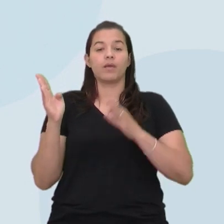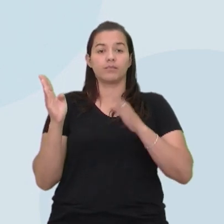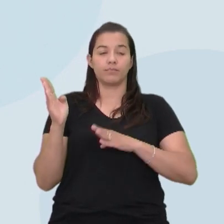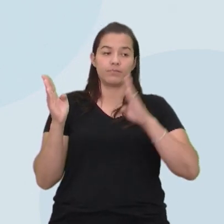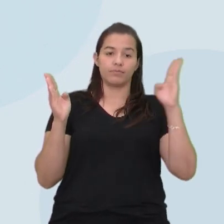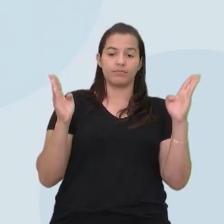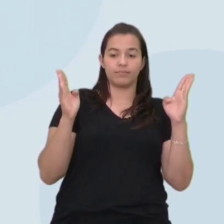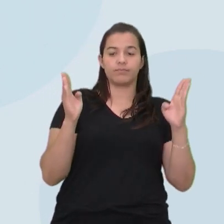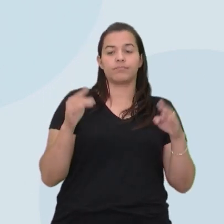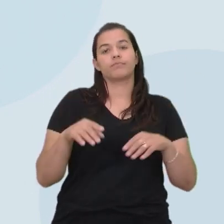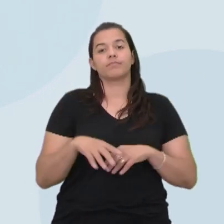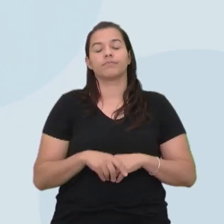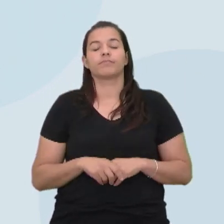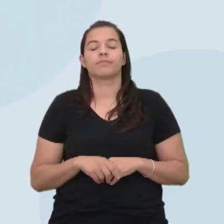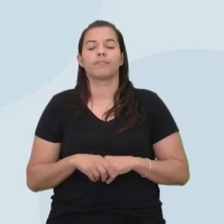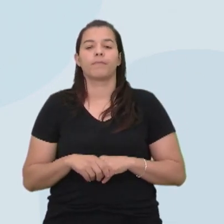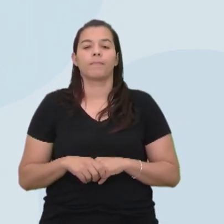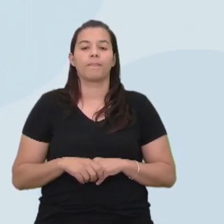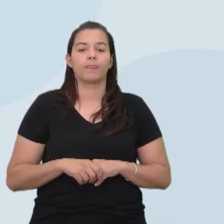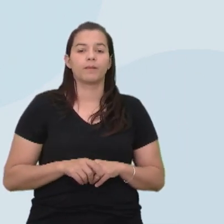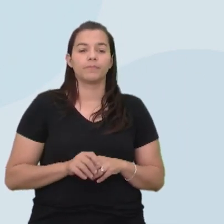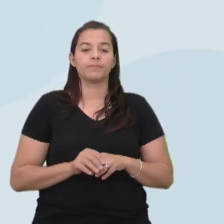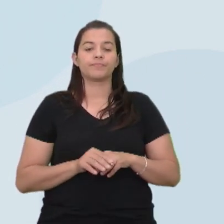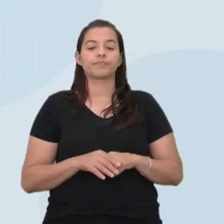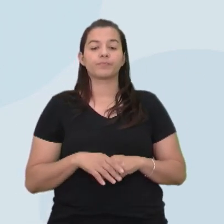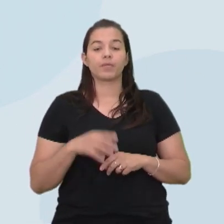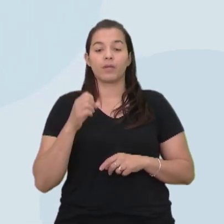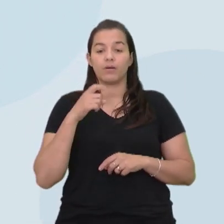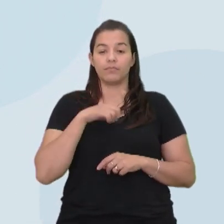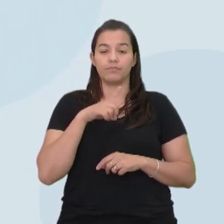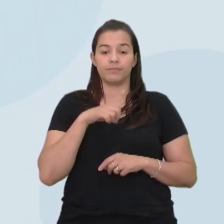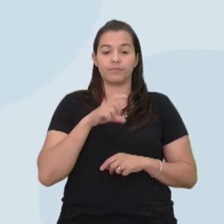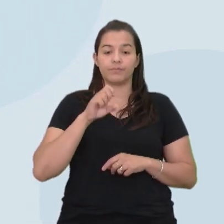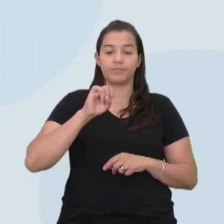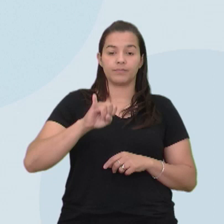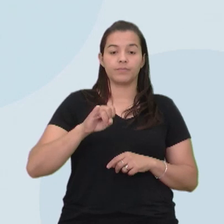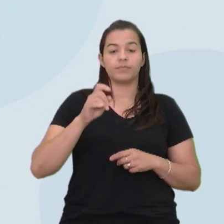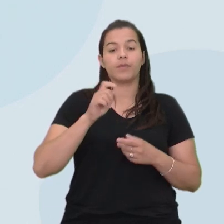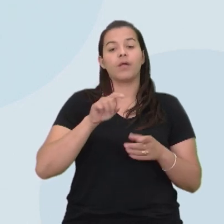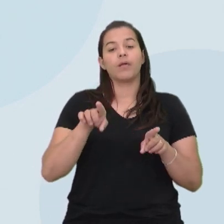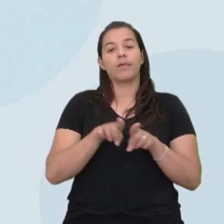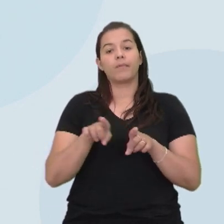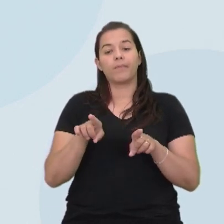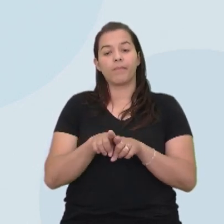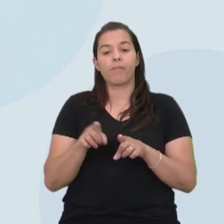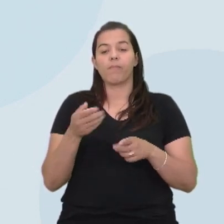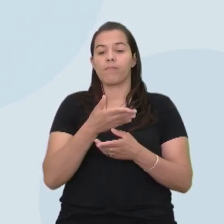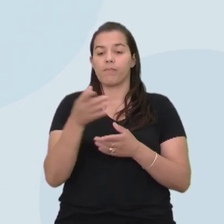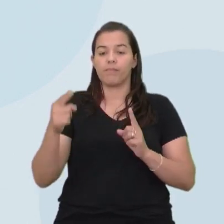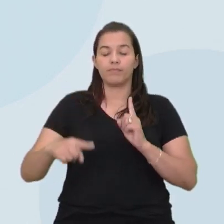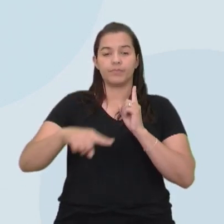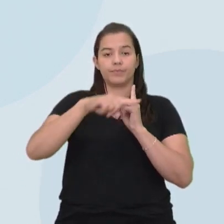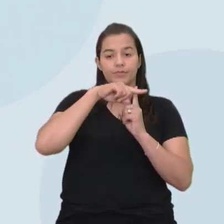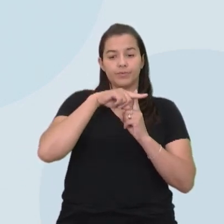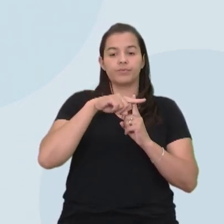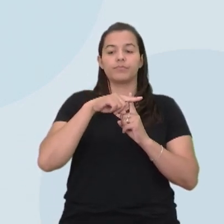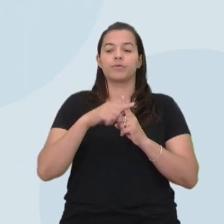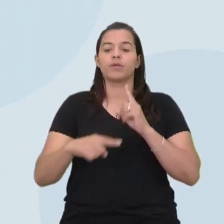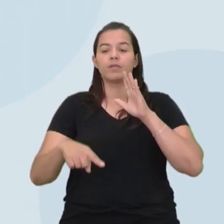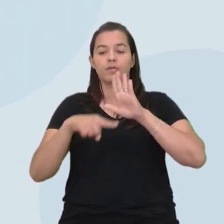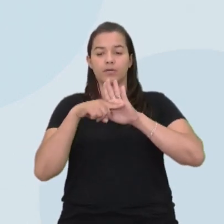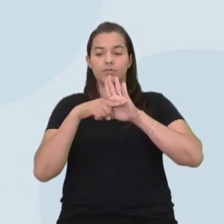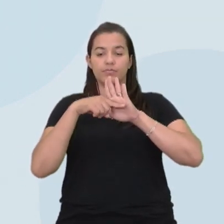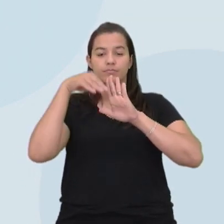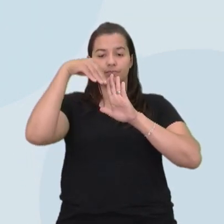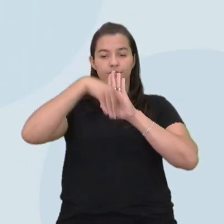Então, adicione no X, é na horizontal. E adicione no Y, é na vertical. Positivo, ele vai subir. Negativo, ele vai